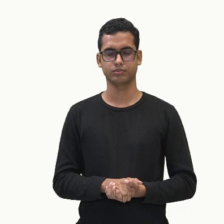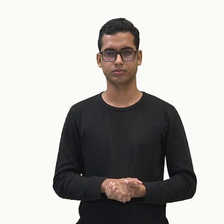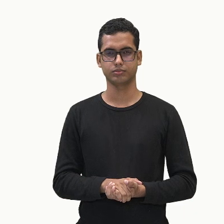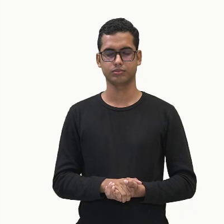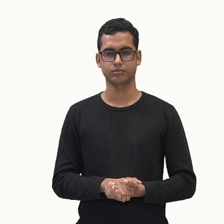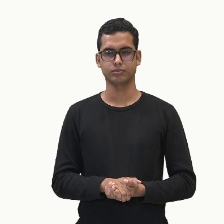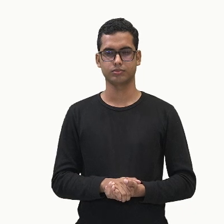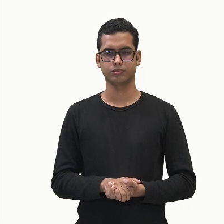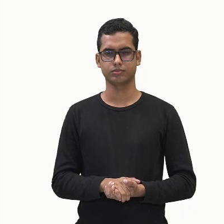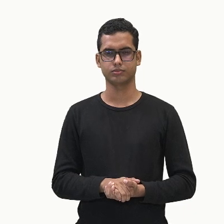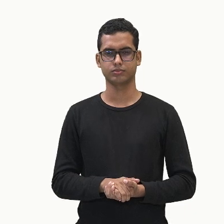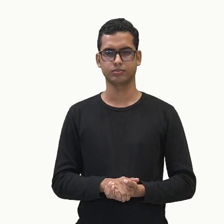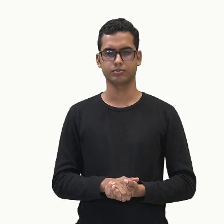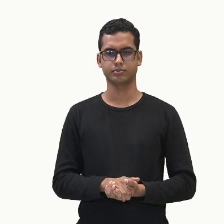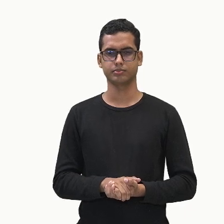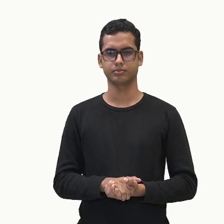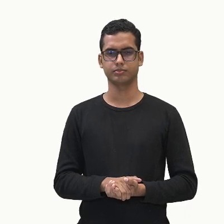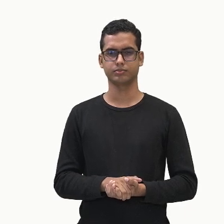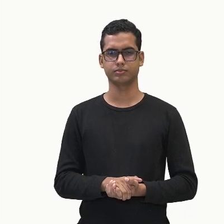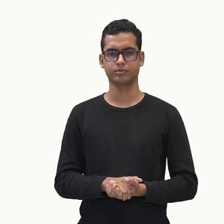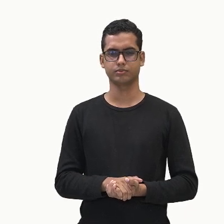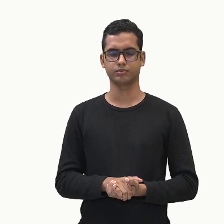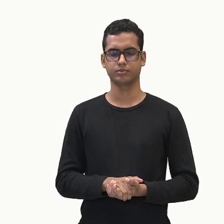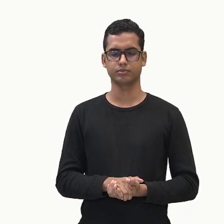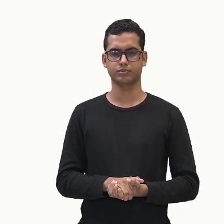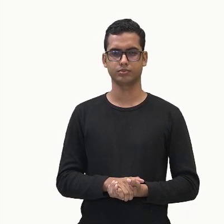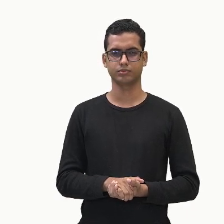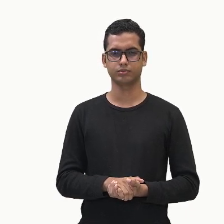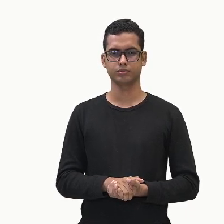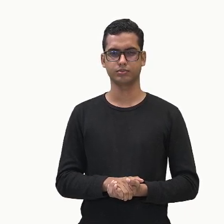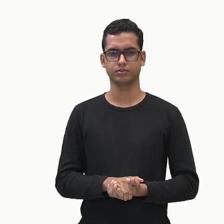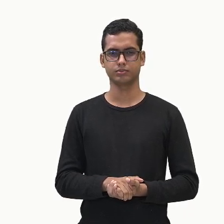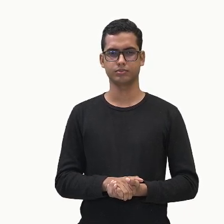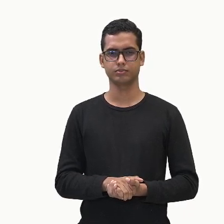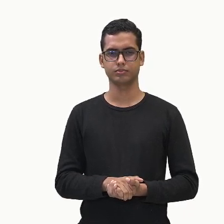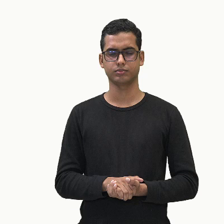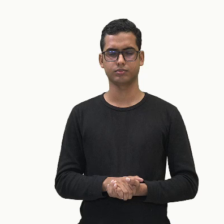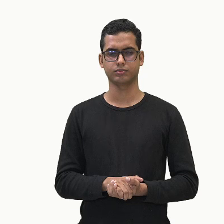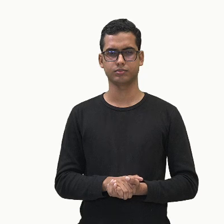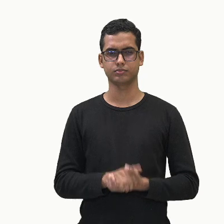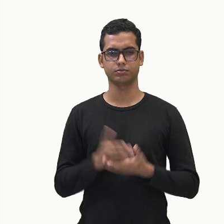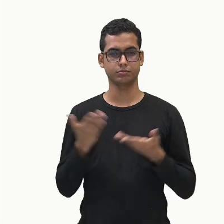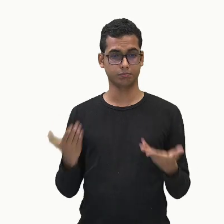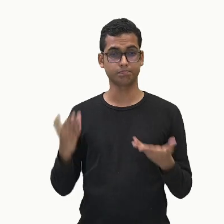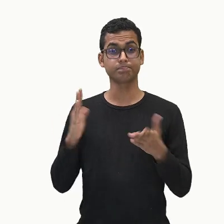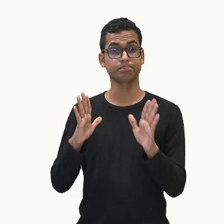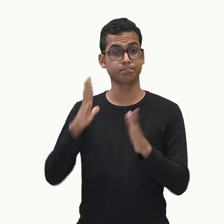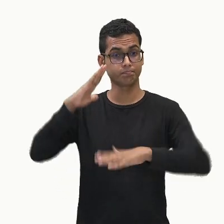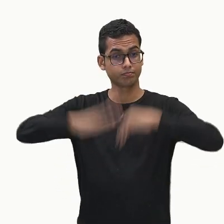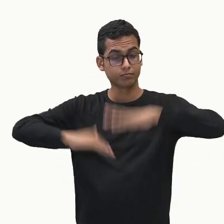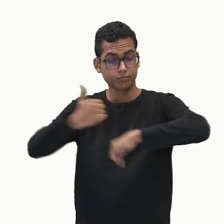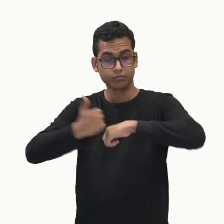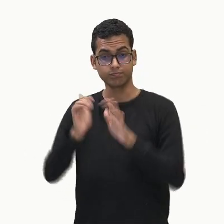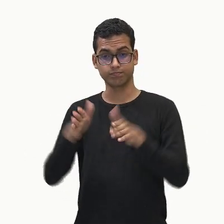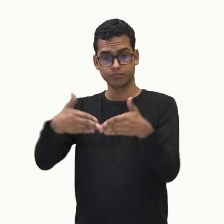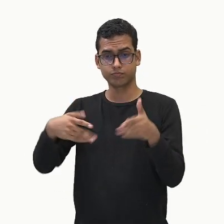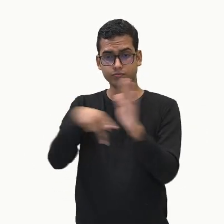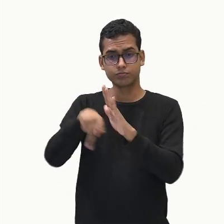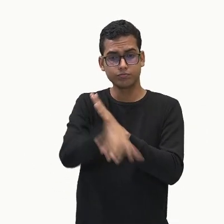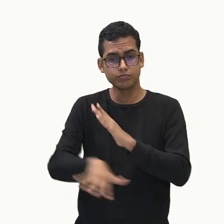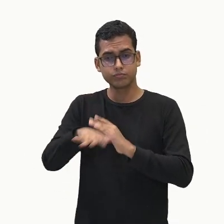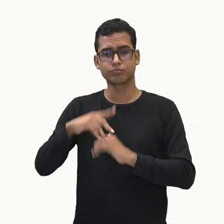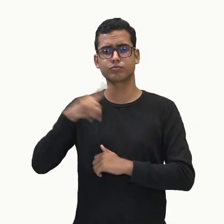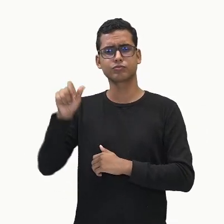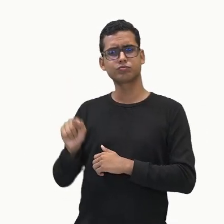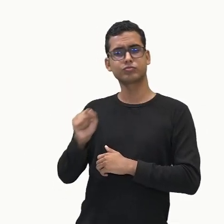problemas ou llevar a cabo determinadas funções de maneira independente. Então, os especialistas em inteligência artificial